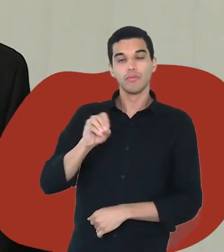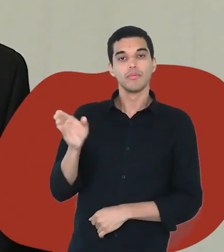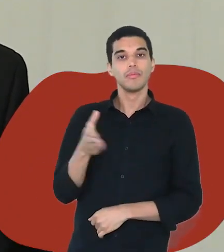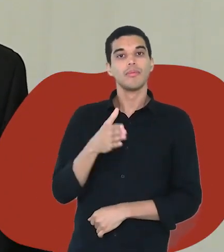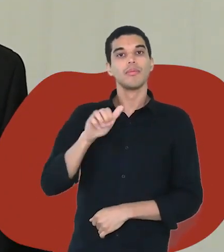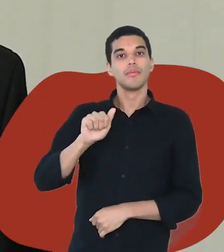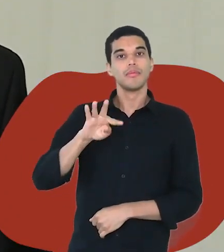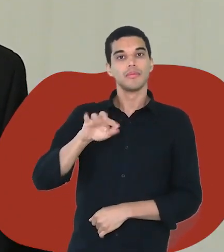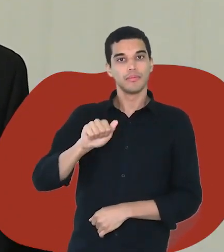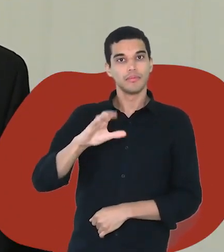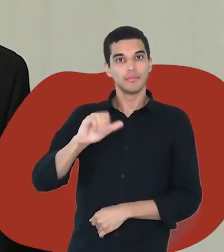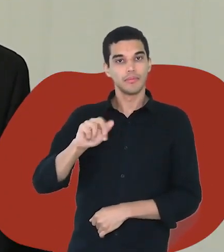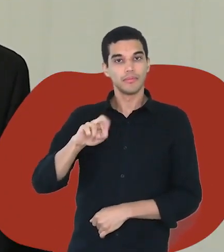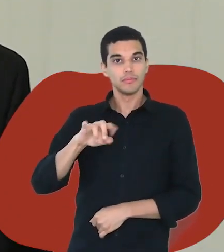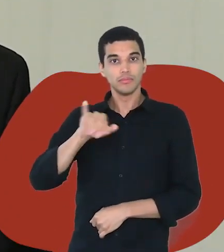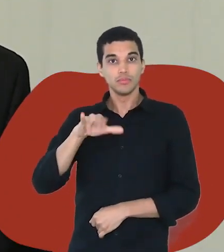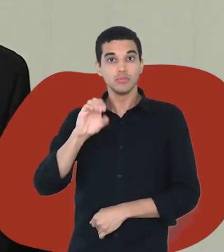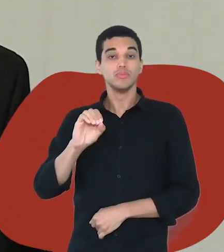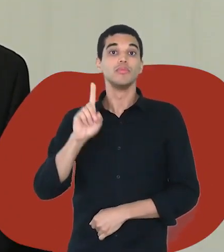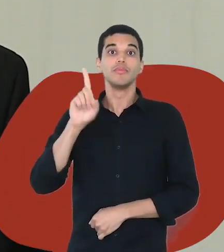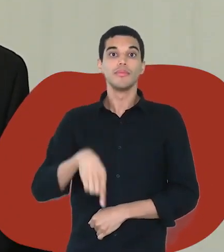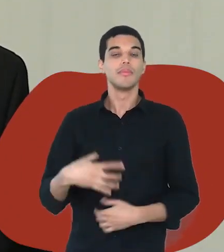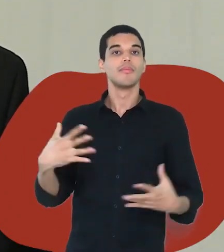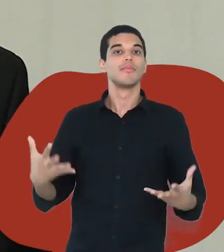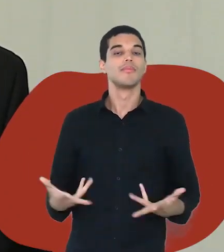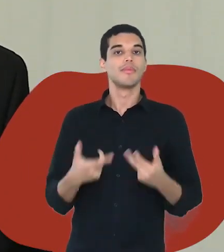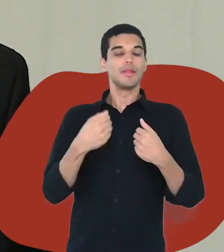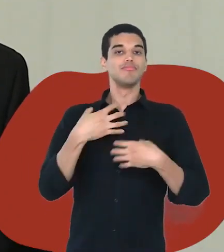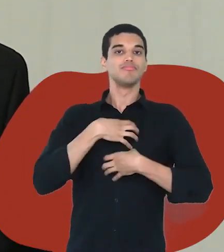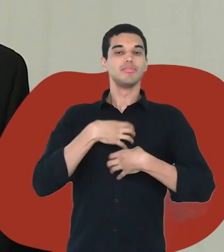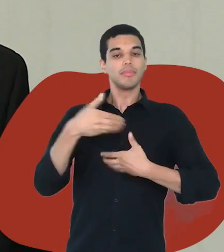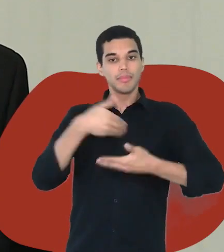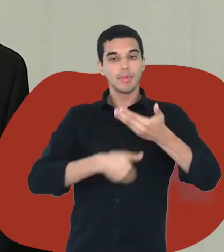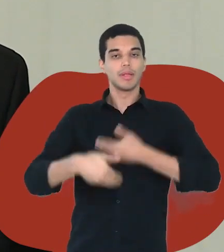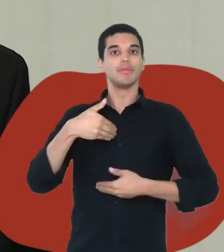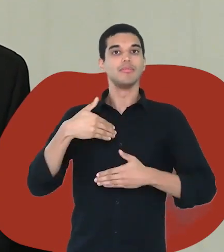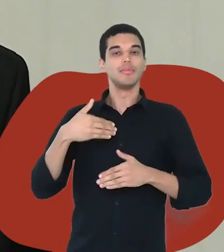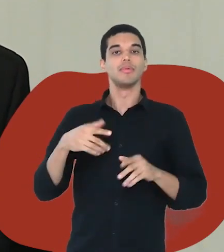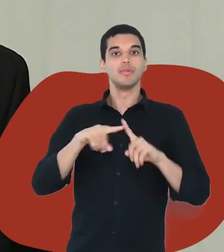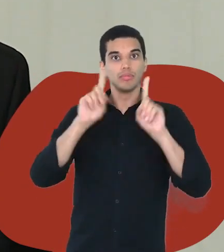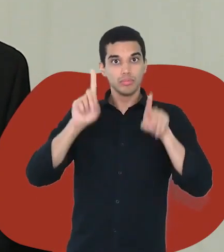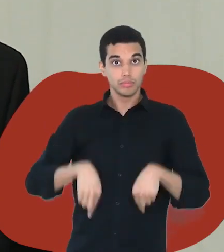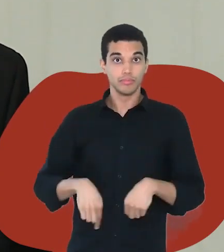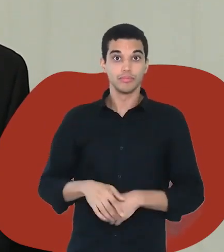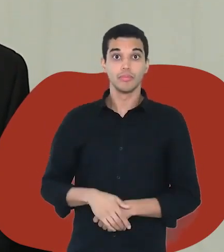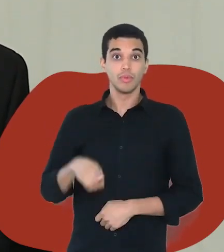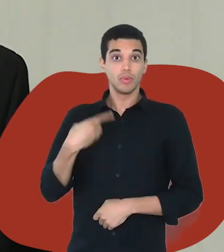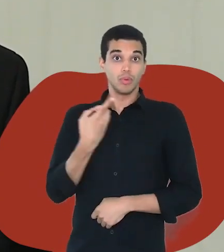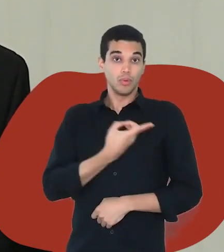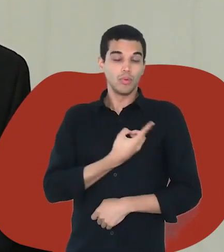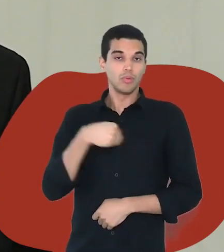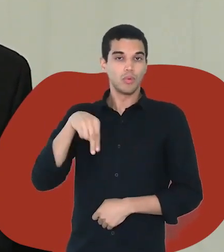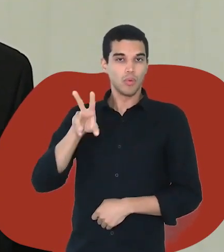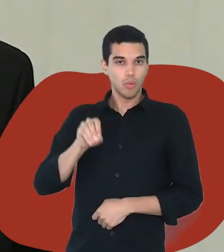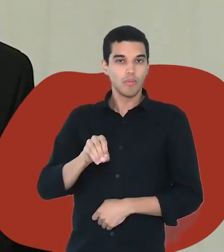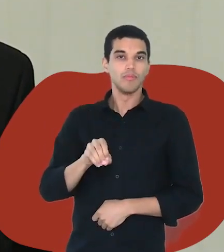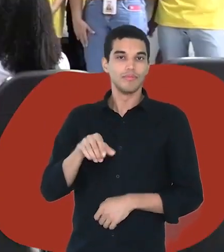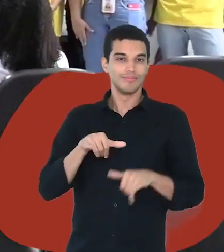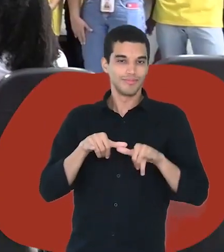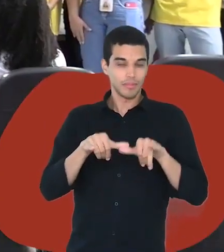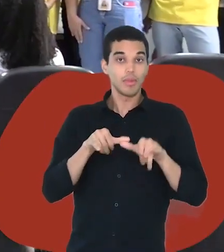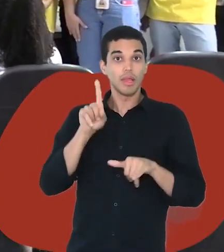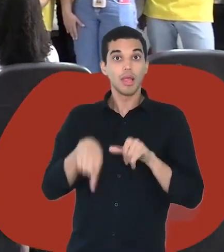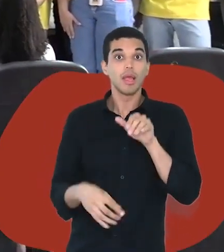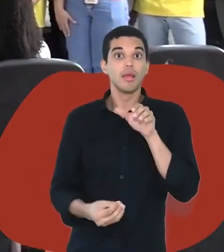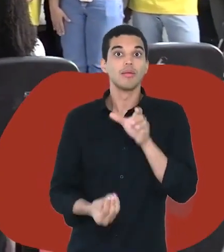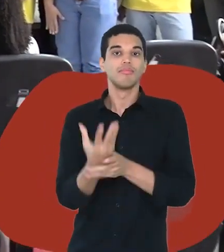orgulho e uma satisfação muito grande poder participar desse processo o novo e uma empresa nascida aqui em Pernambuco que